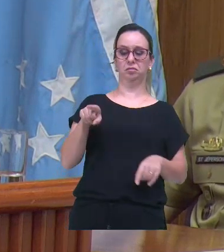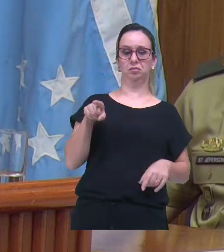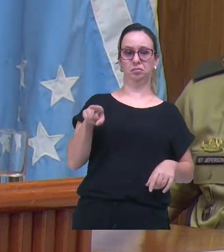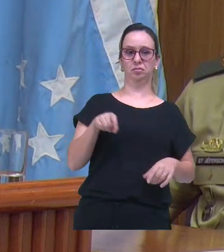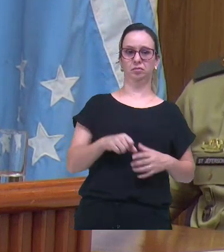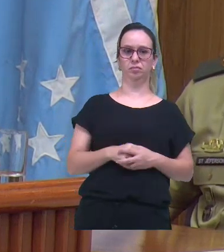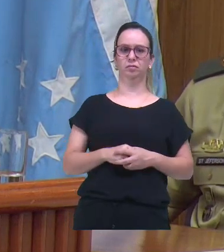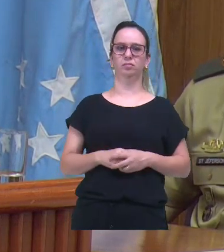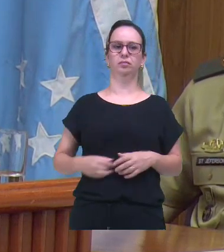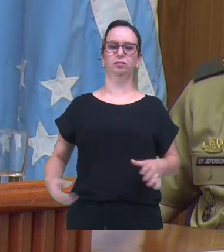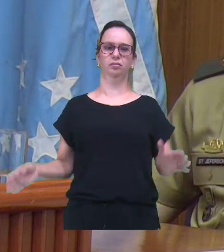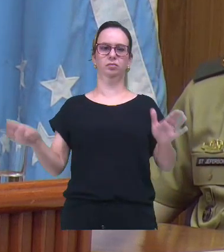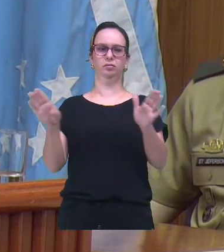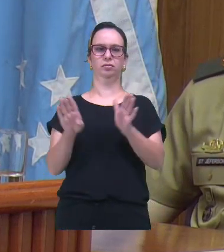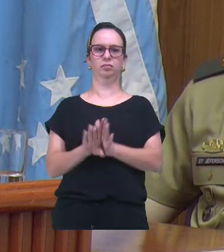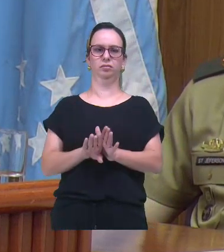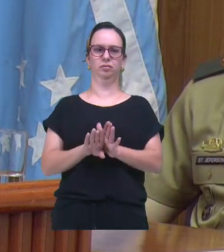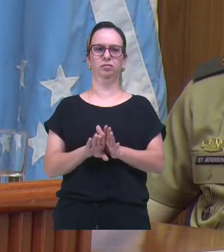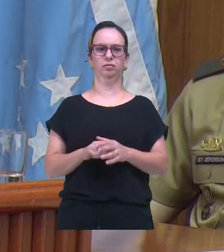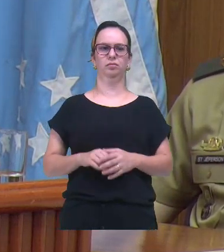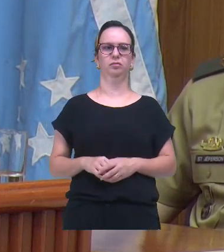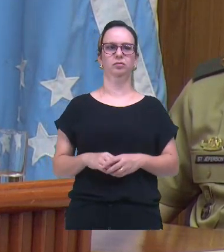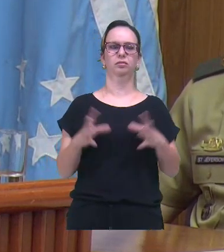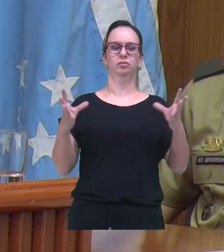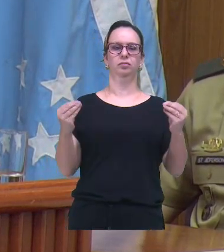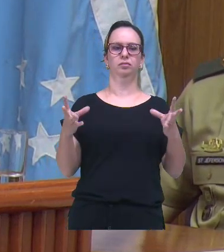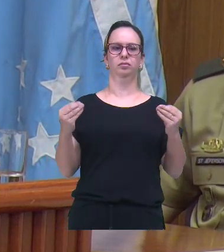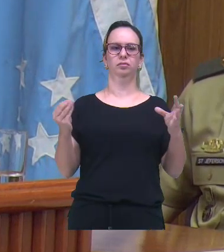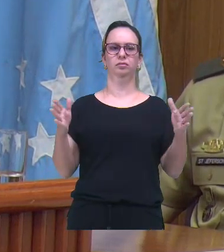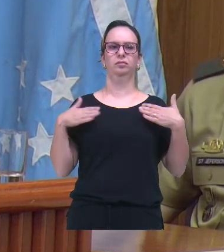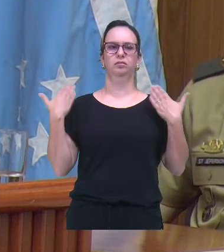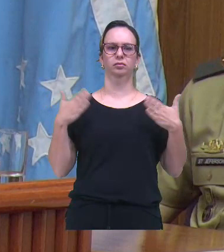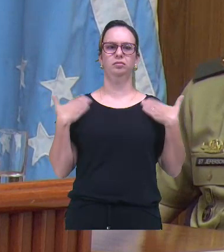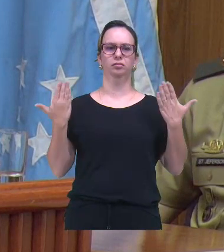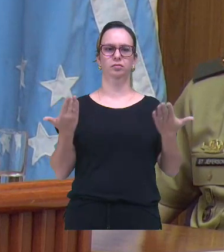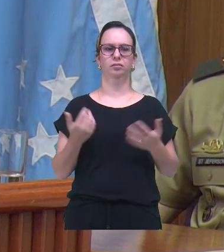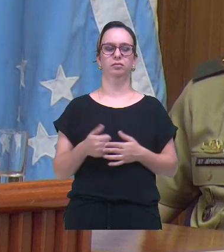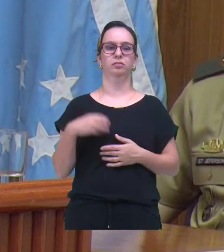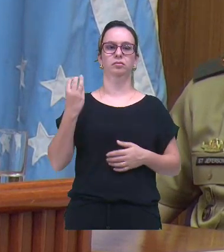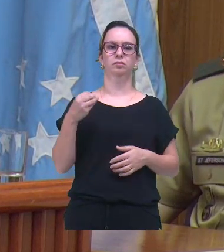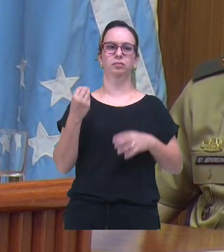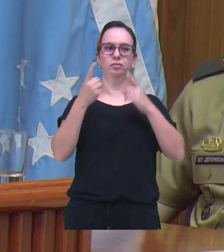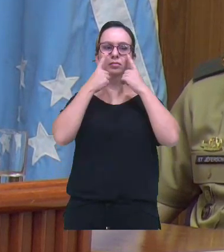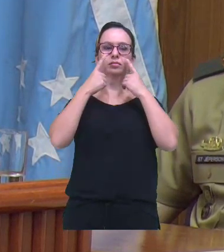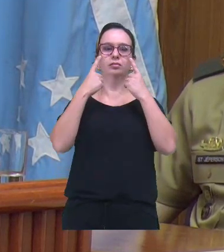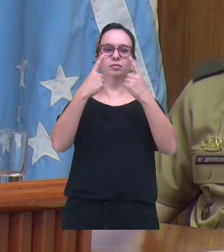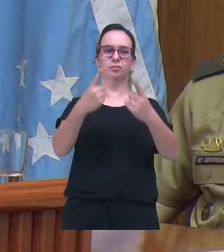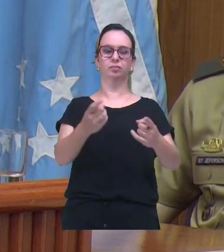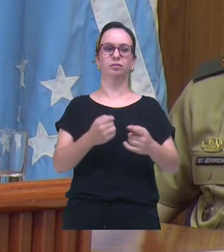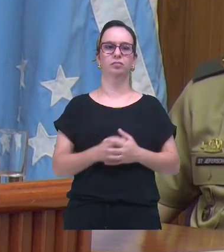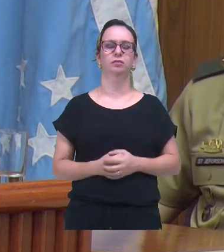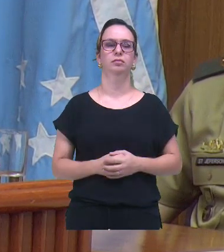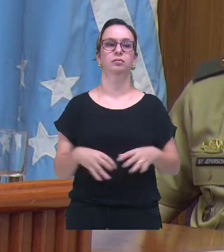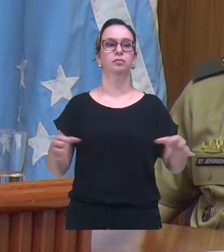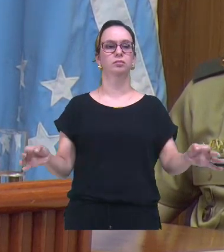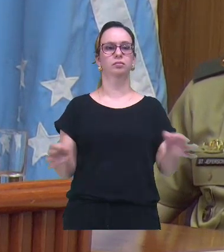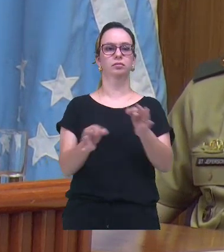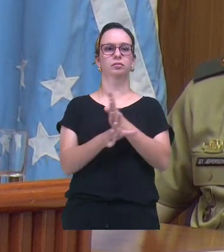E trouxe muita alegria quando eu vi a sua disposição em